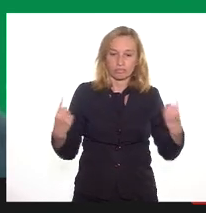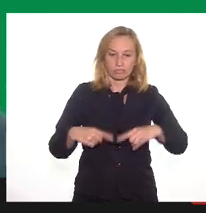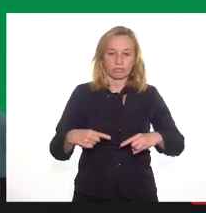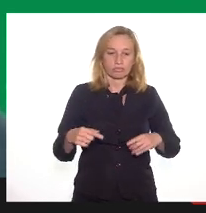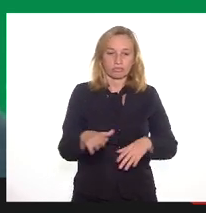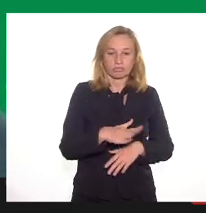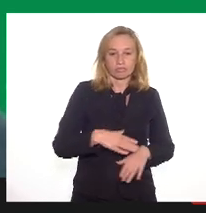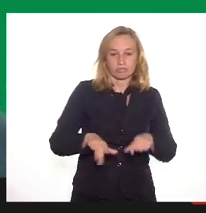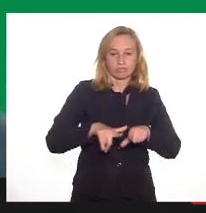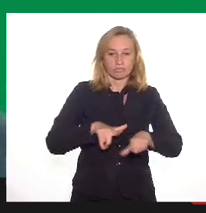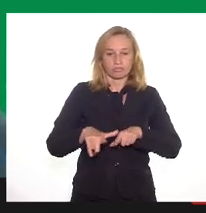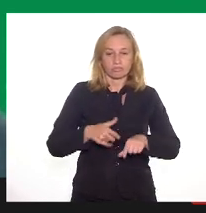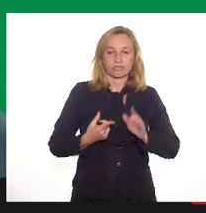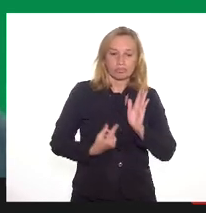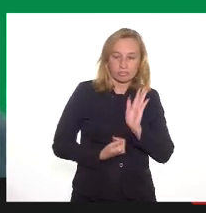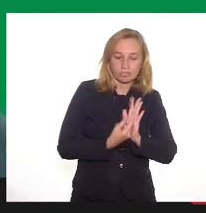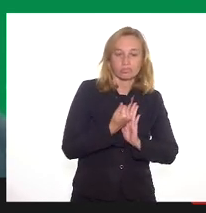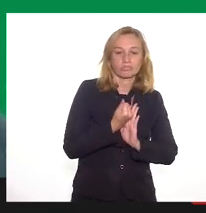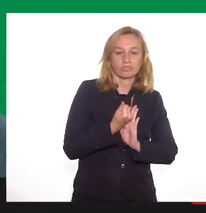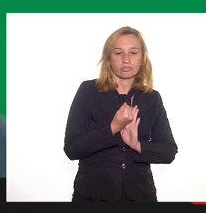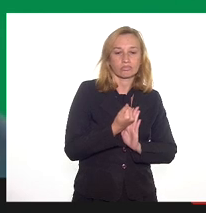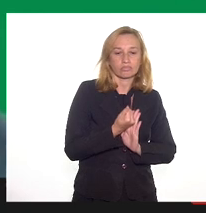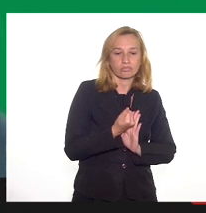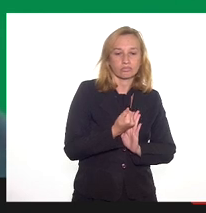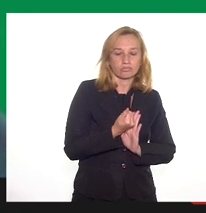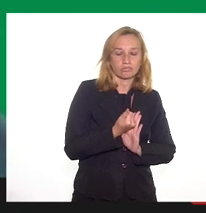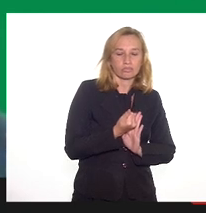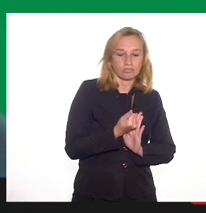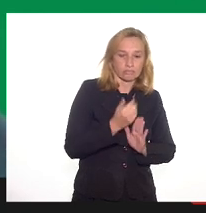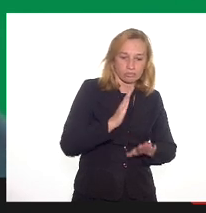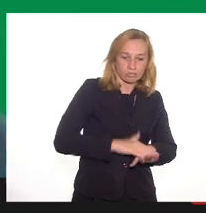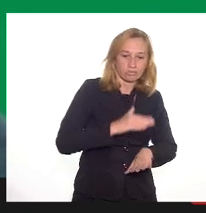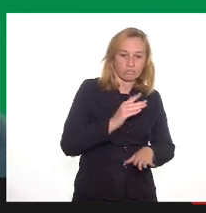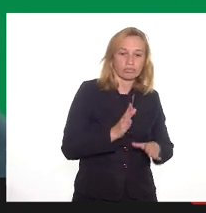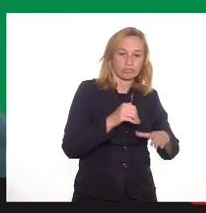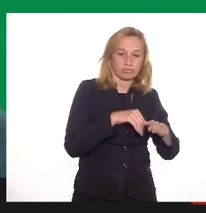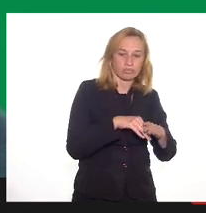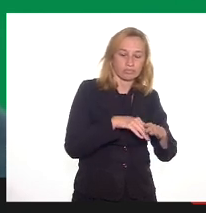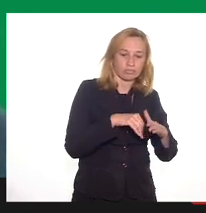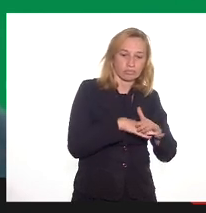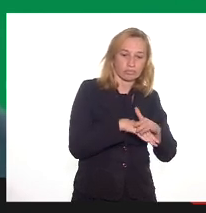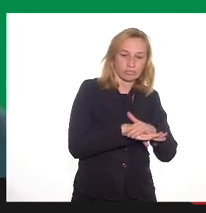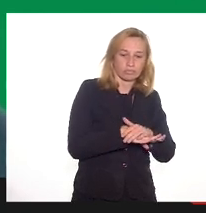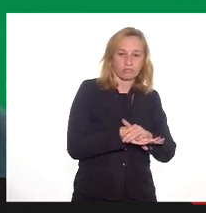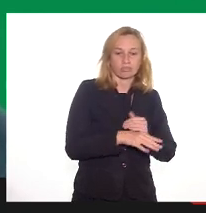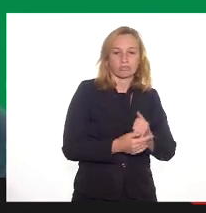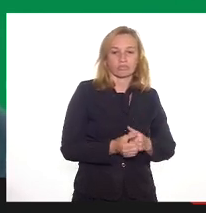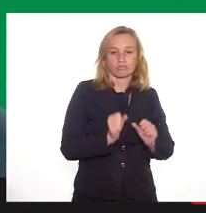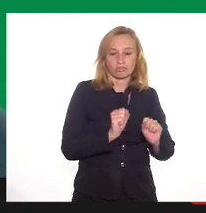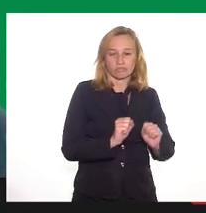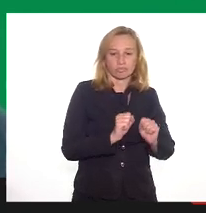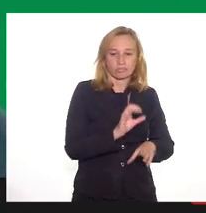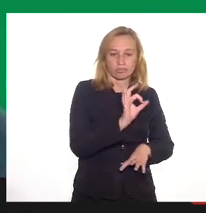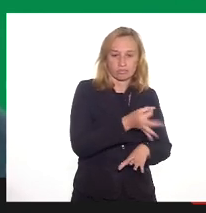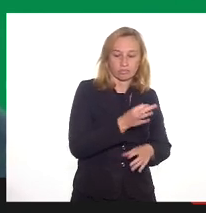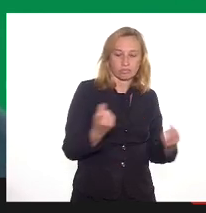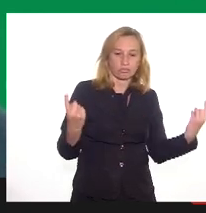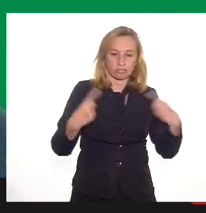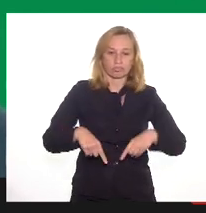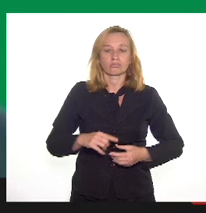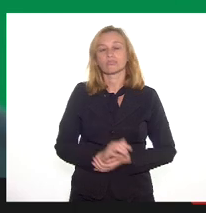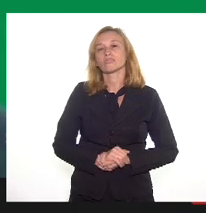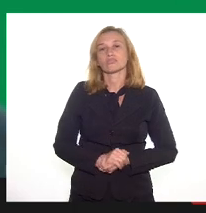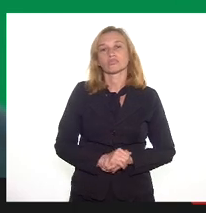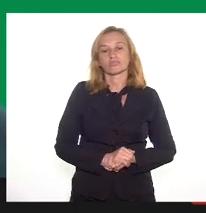que temos que investir muito naquelas refinarias que vamos guardar no nosso portfólio para poder justamente ser competitivo. Então, acho